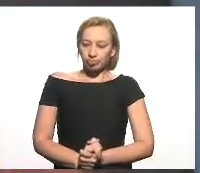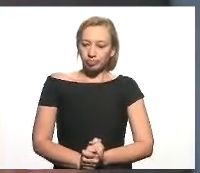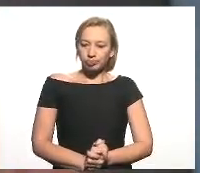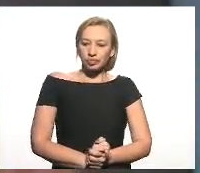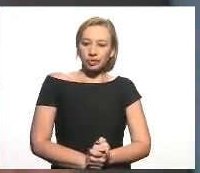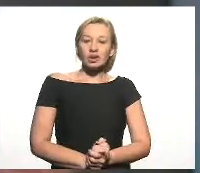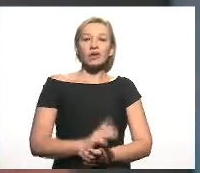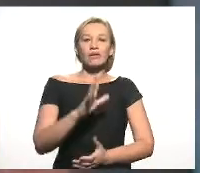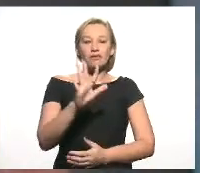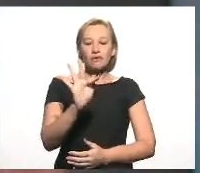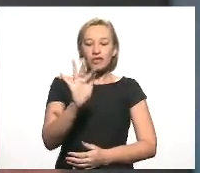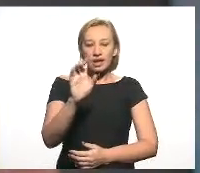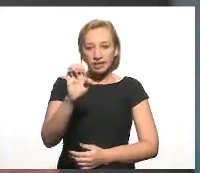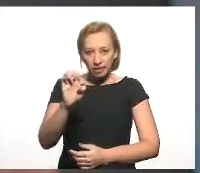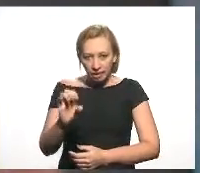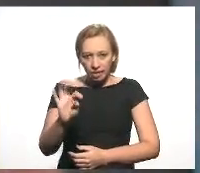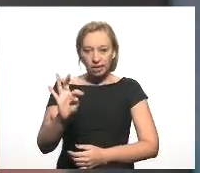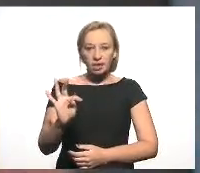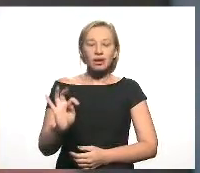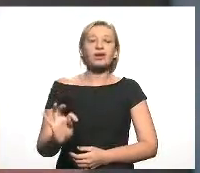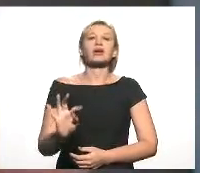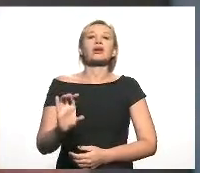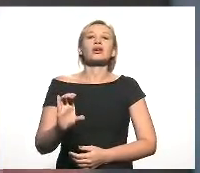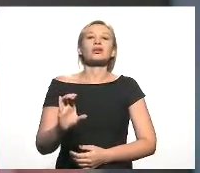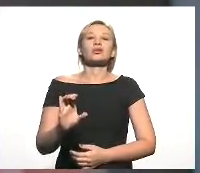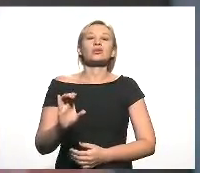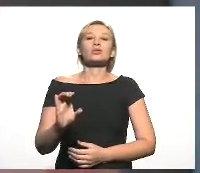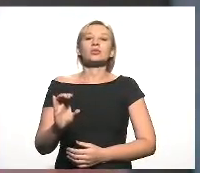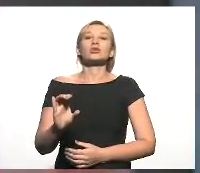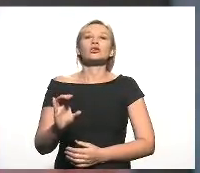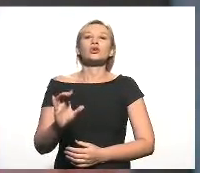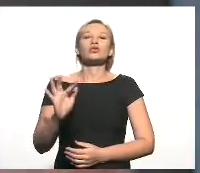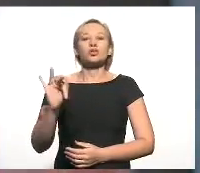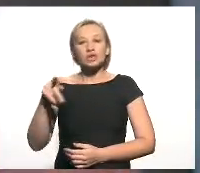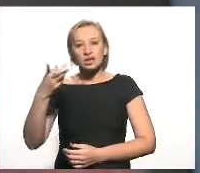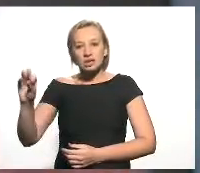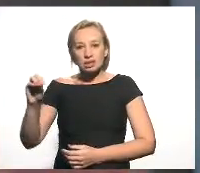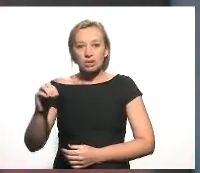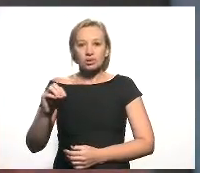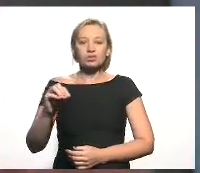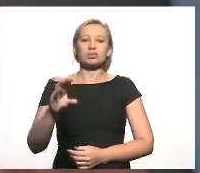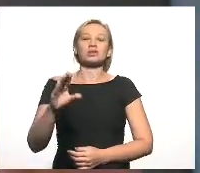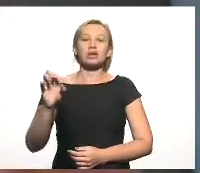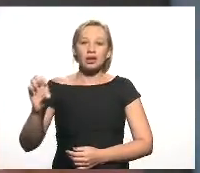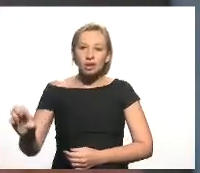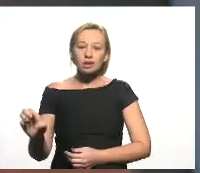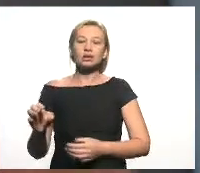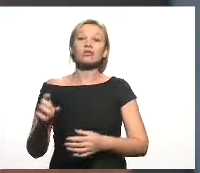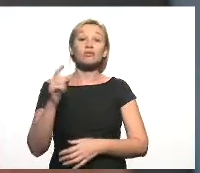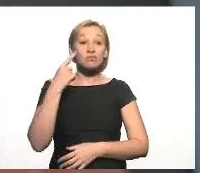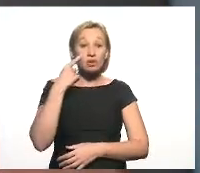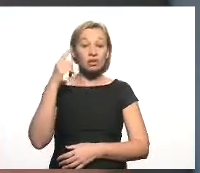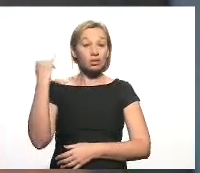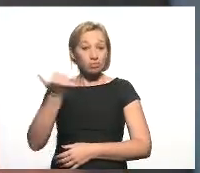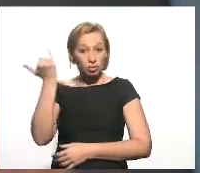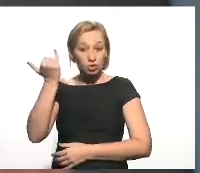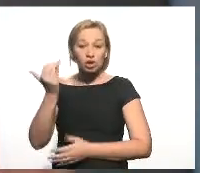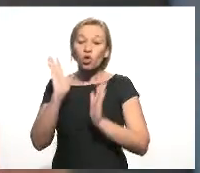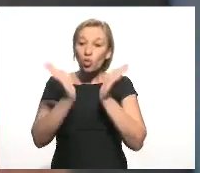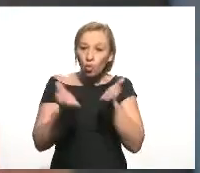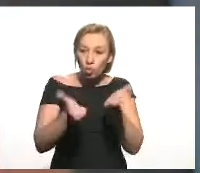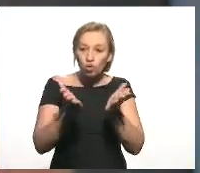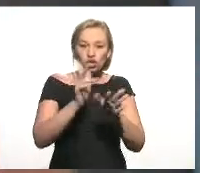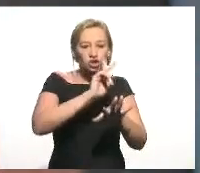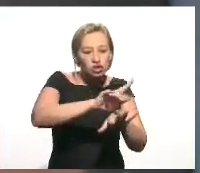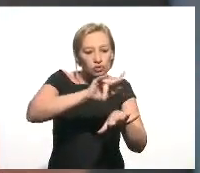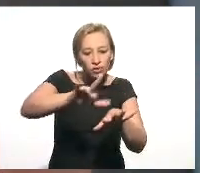da FAETEC, da Fundação CCIERJ, que a gente entende ser extremamente necessário. Hoje, diversas